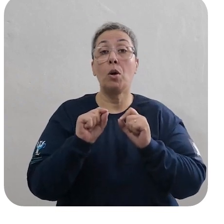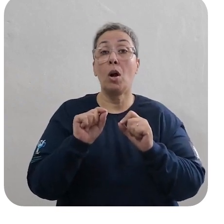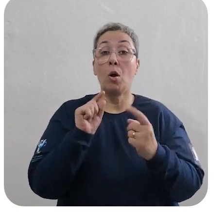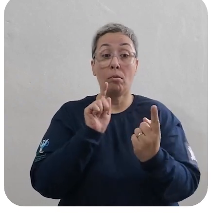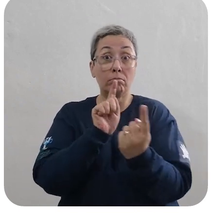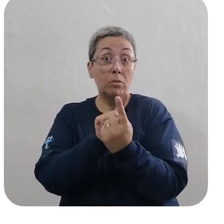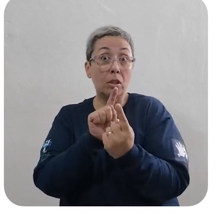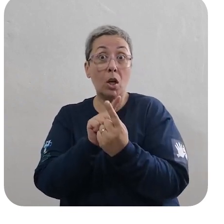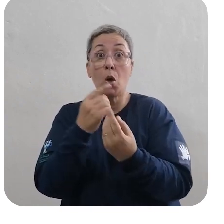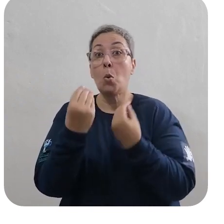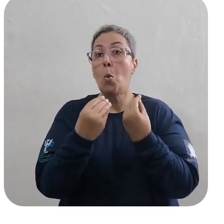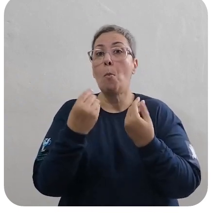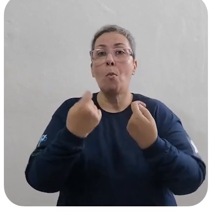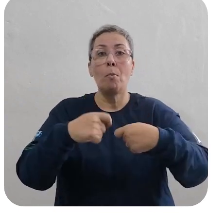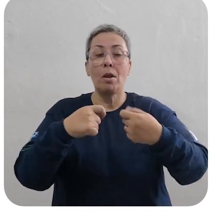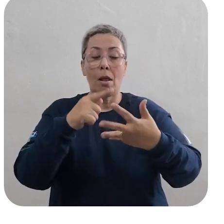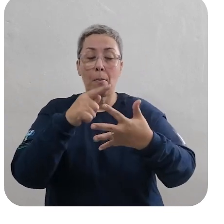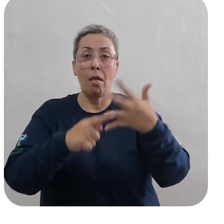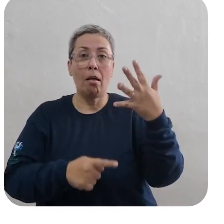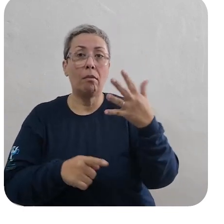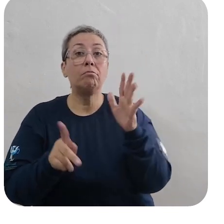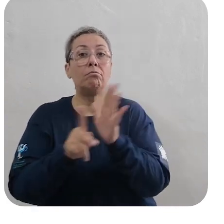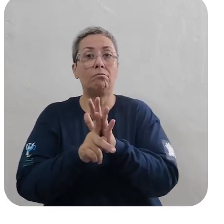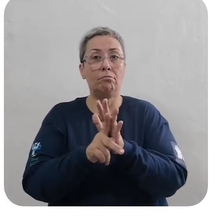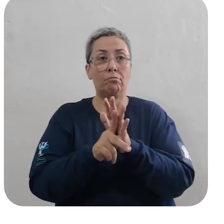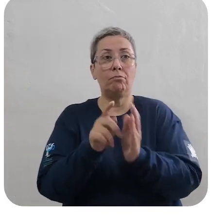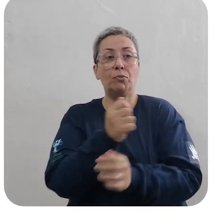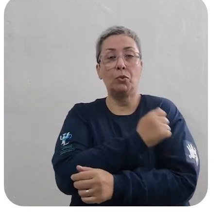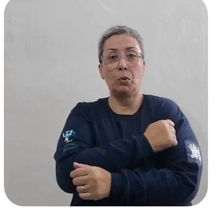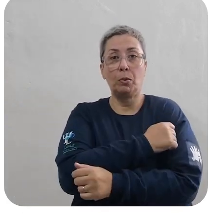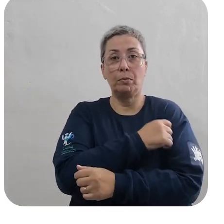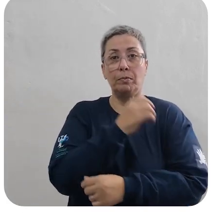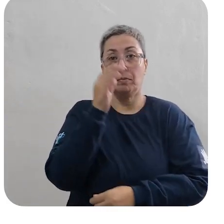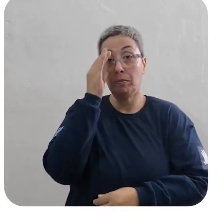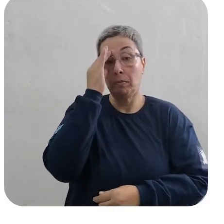como atender às necessidades deles.